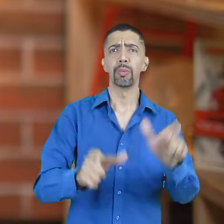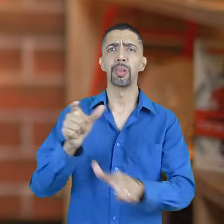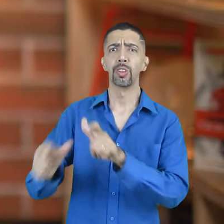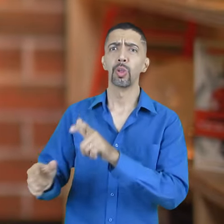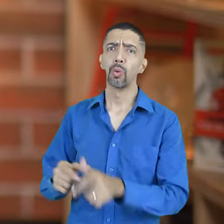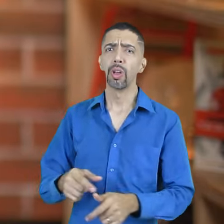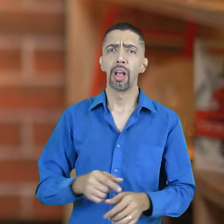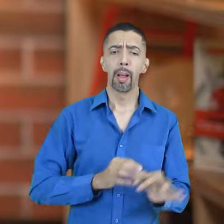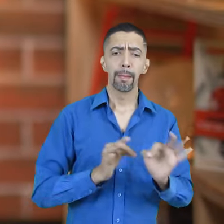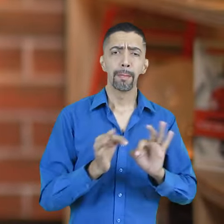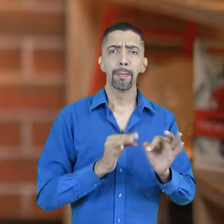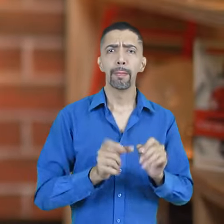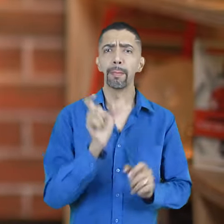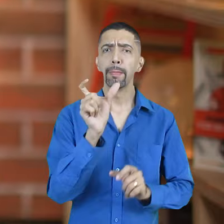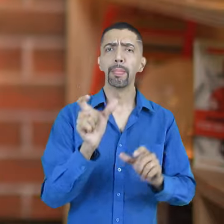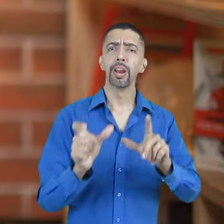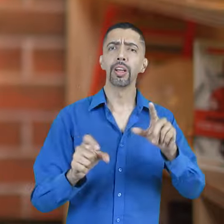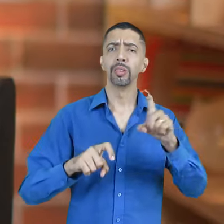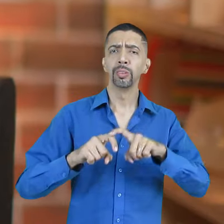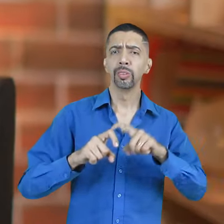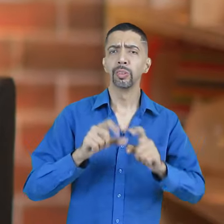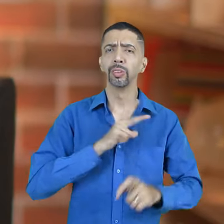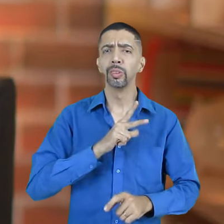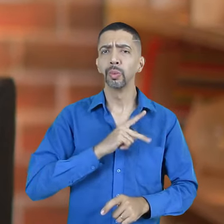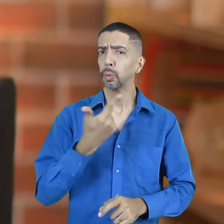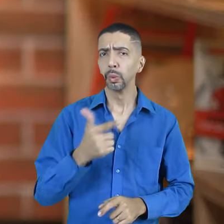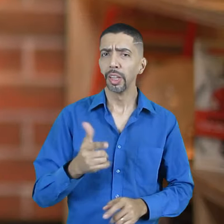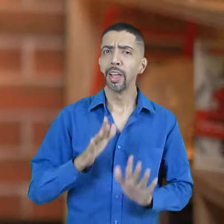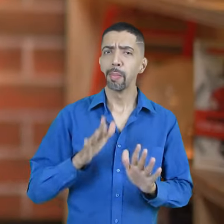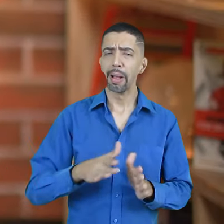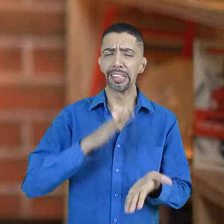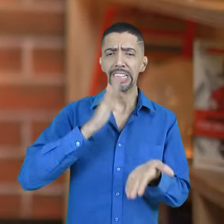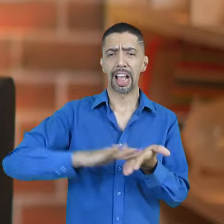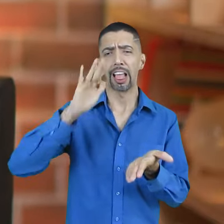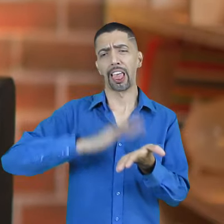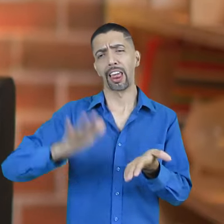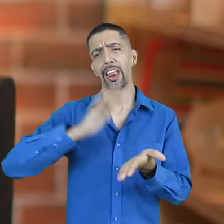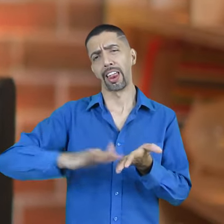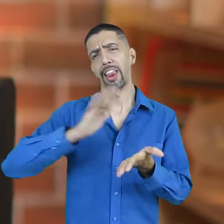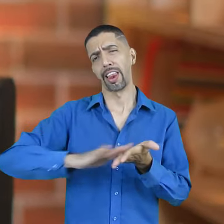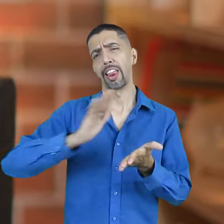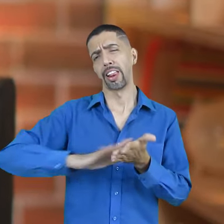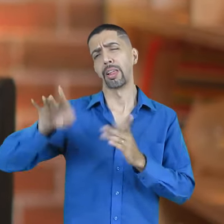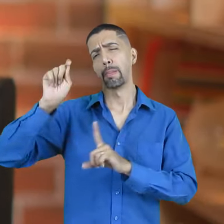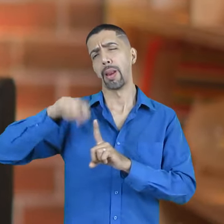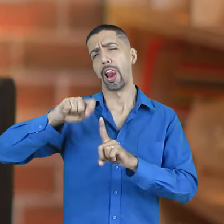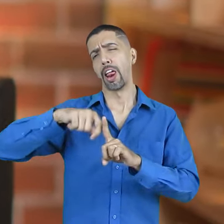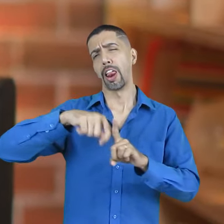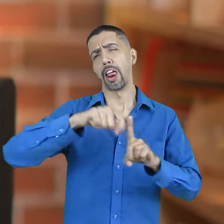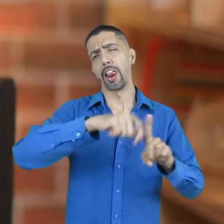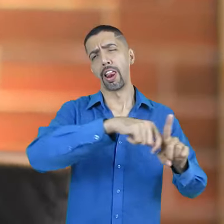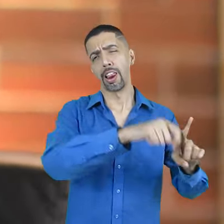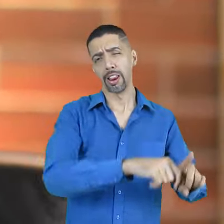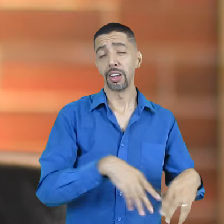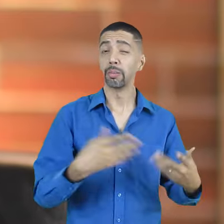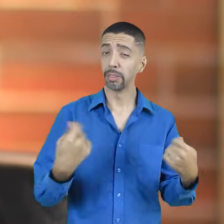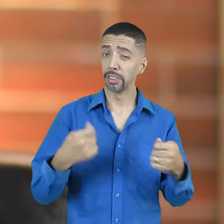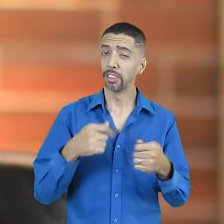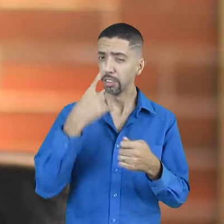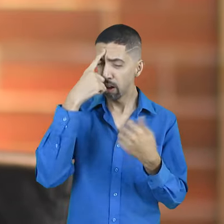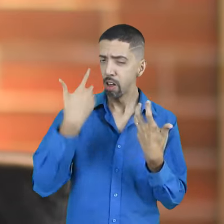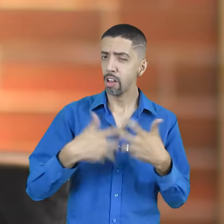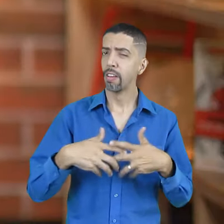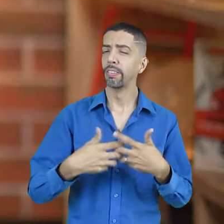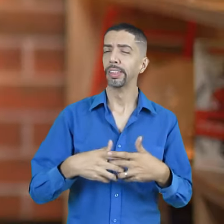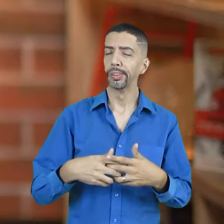gastam o equivalente em vícios como esse mensalmente. Então, peraí, precisamos fazer uma grande reflexão e começar uma